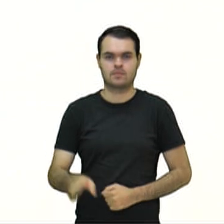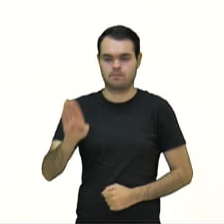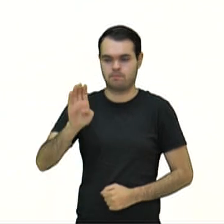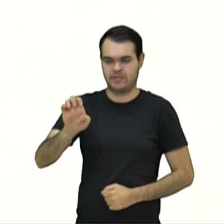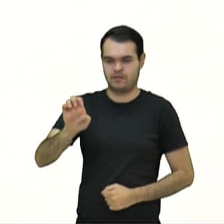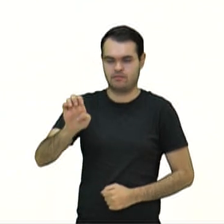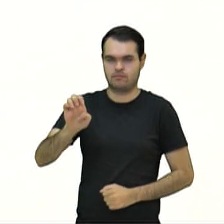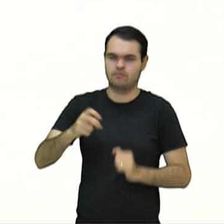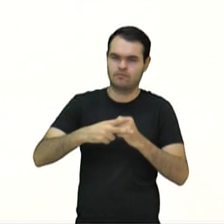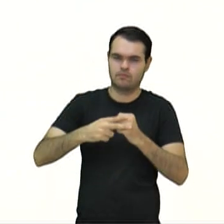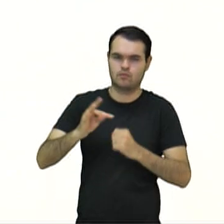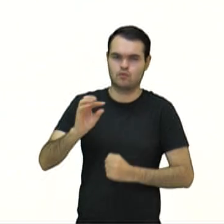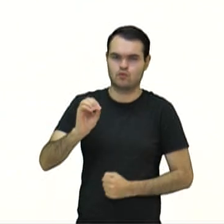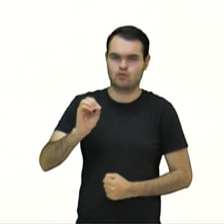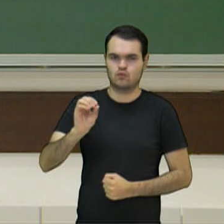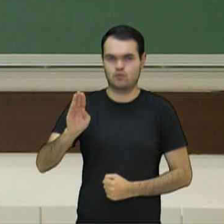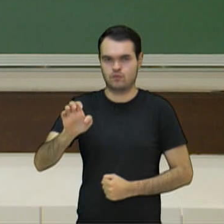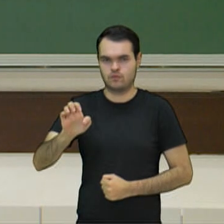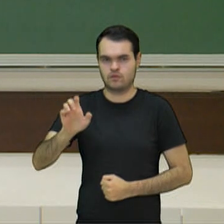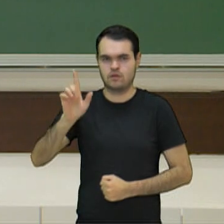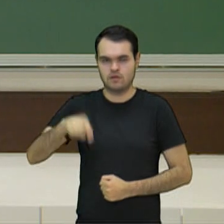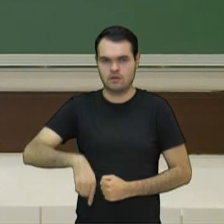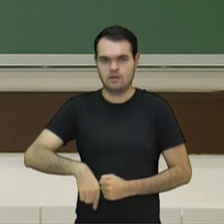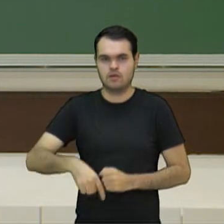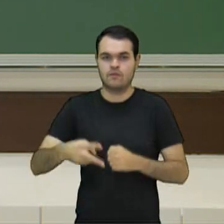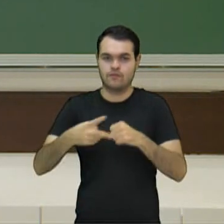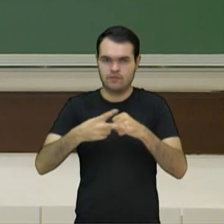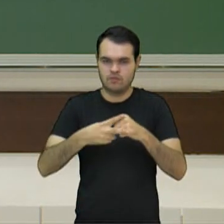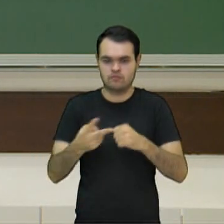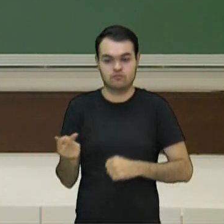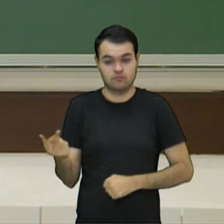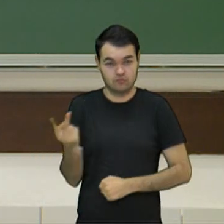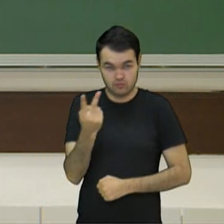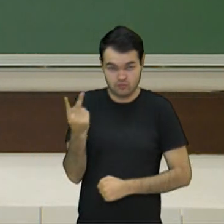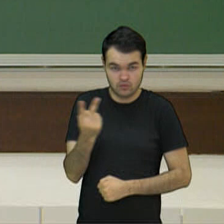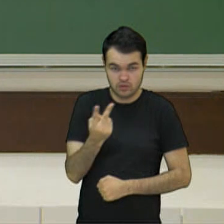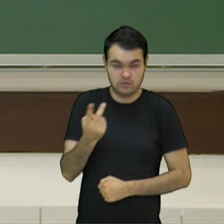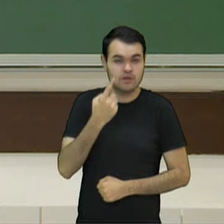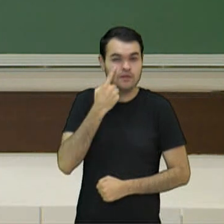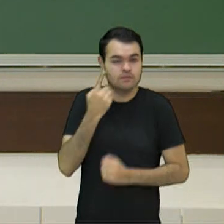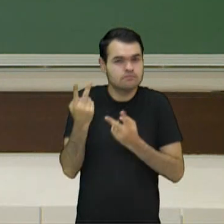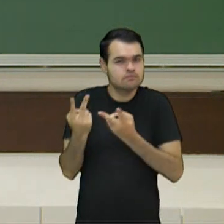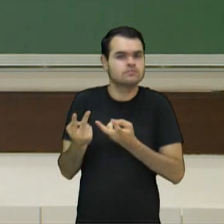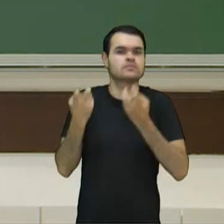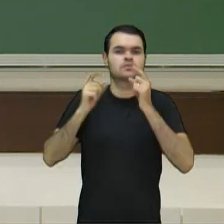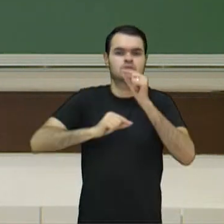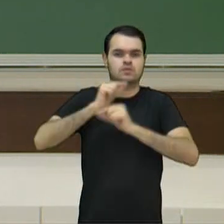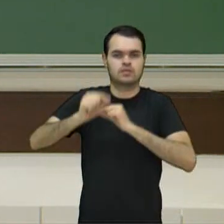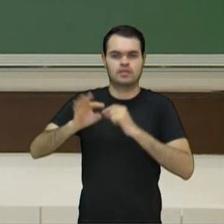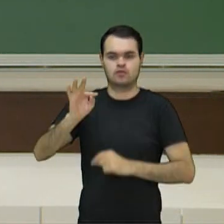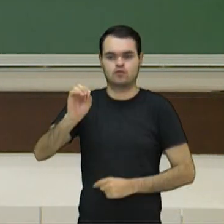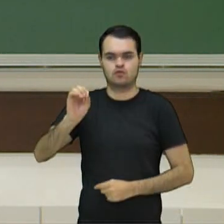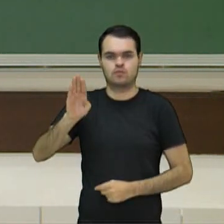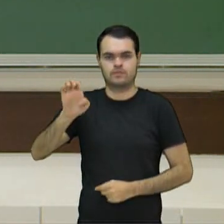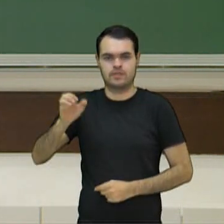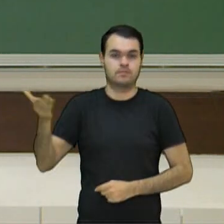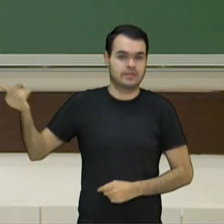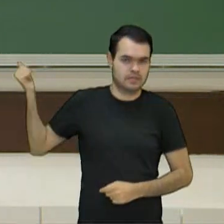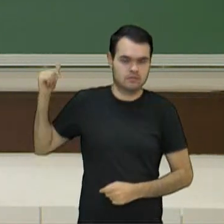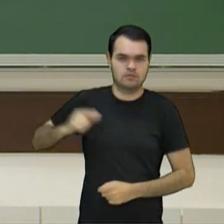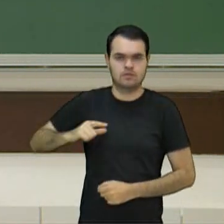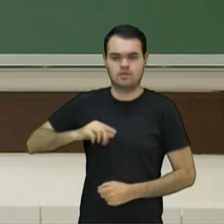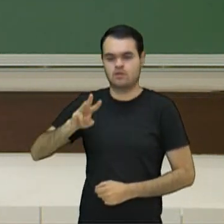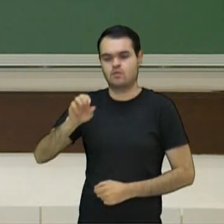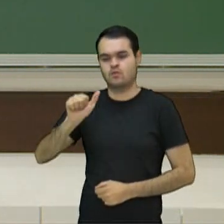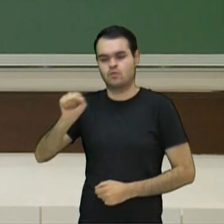be, como é um verbo irregular, os dois, eu quero que vocês observem que o verbo to be no passado nós temos